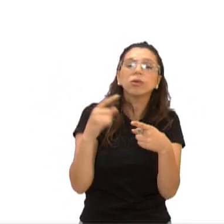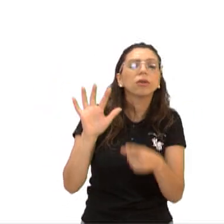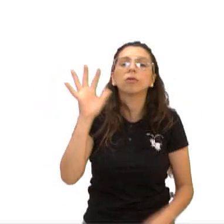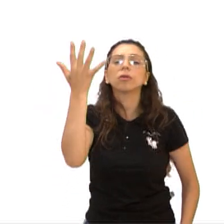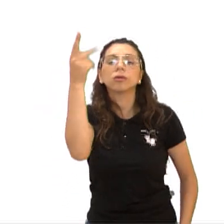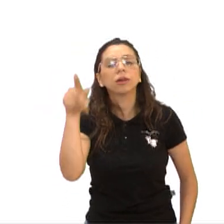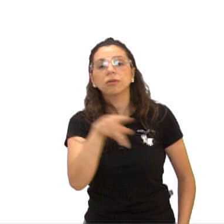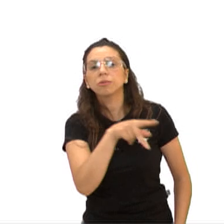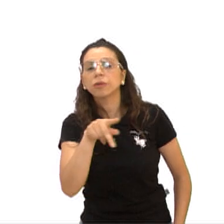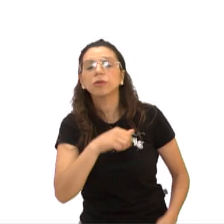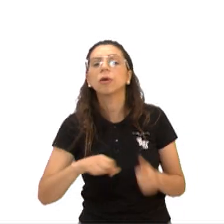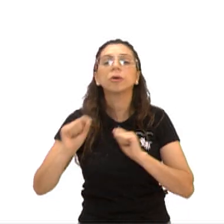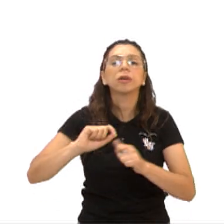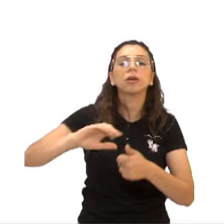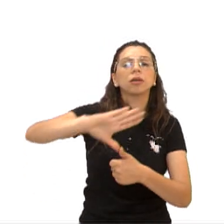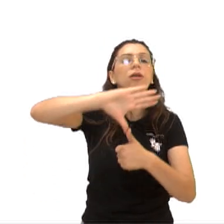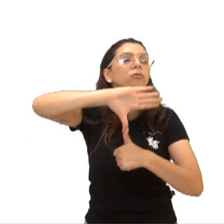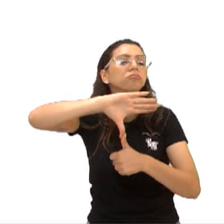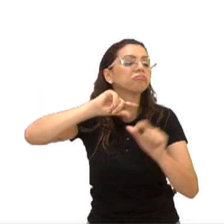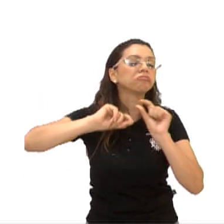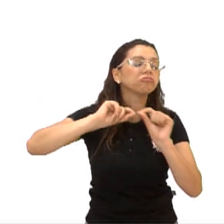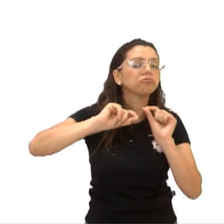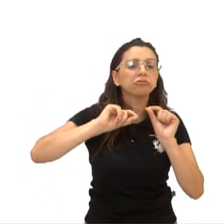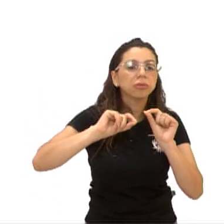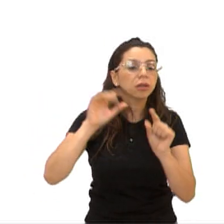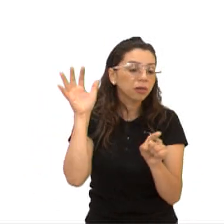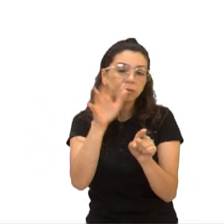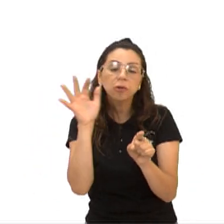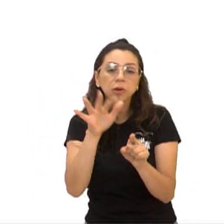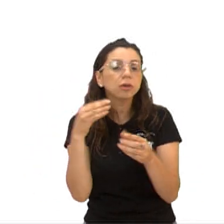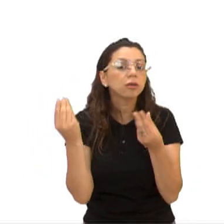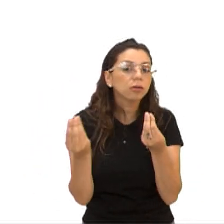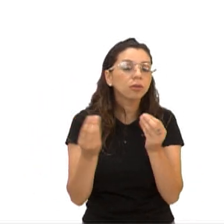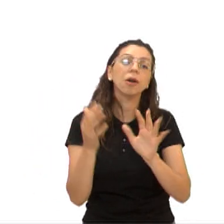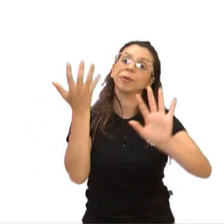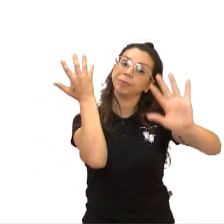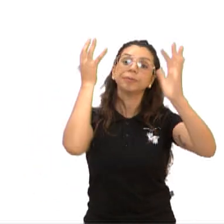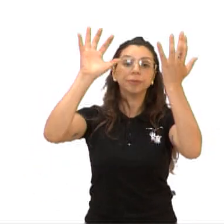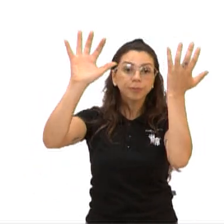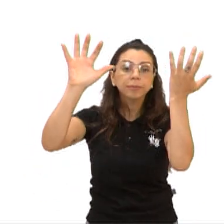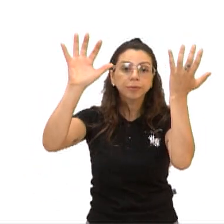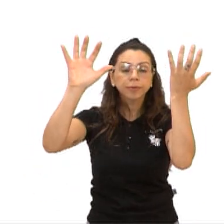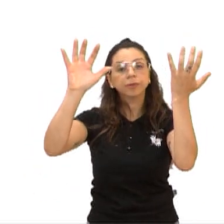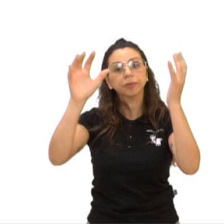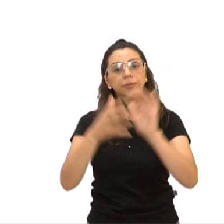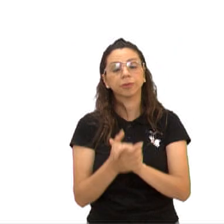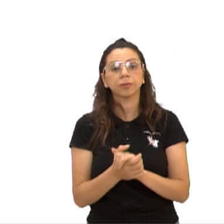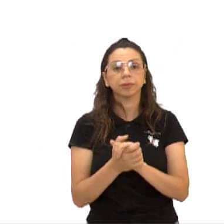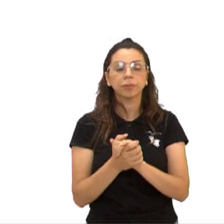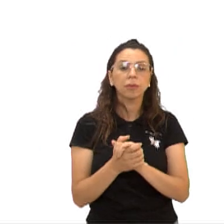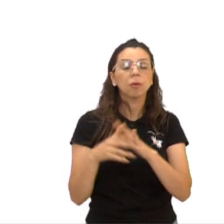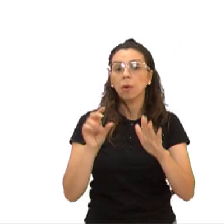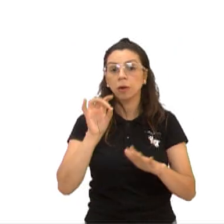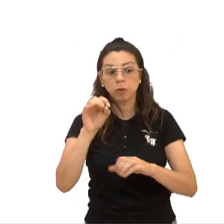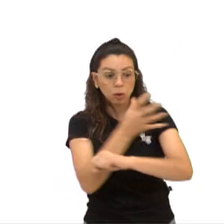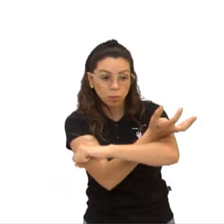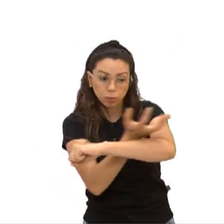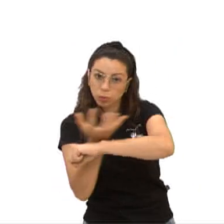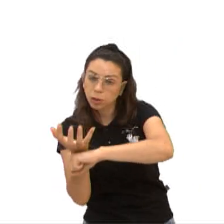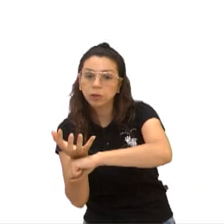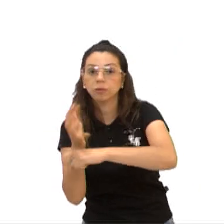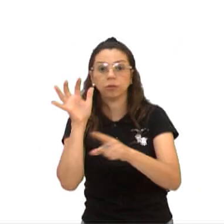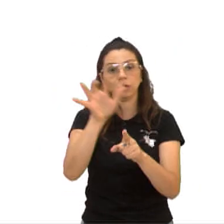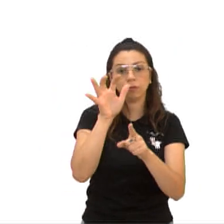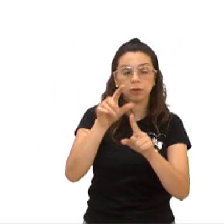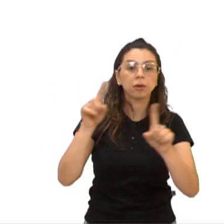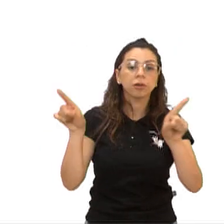temos ao norte do continente que também influencia? O clima, certo? Então, não é só o relevo que